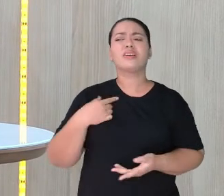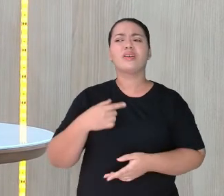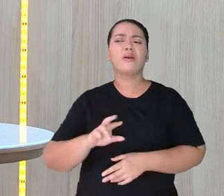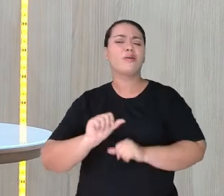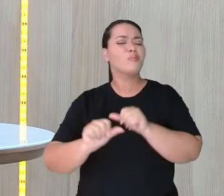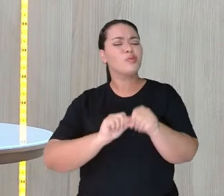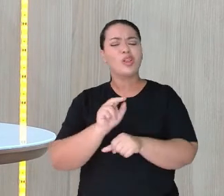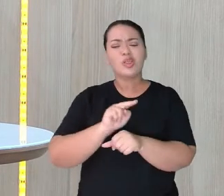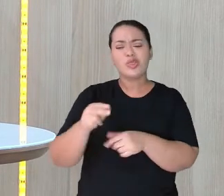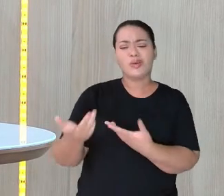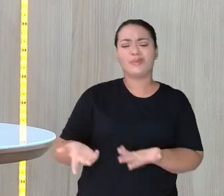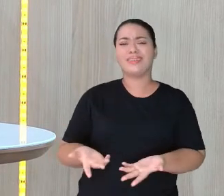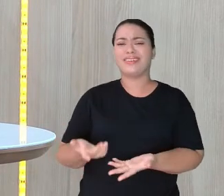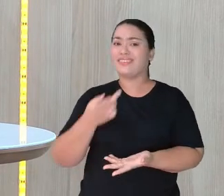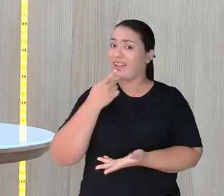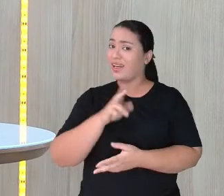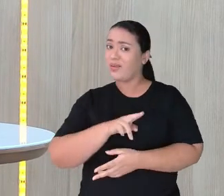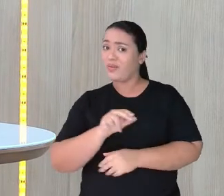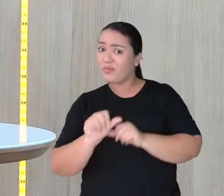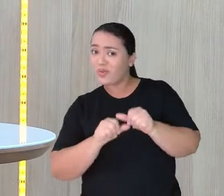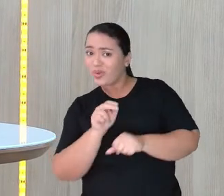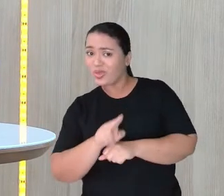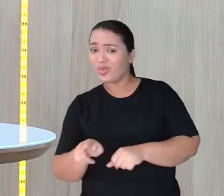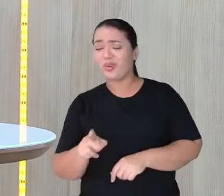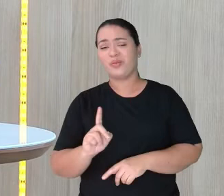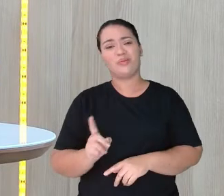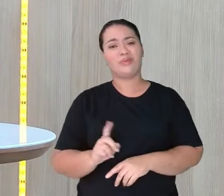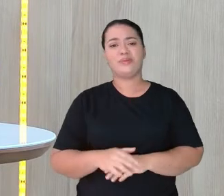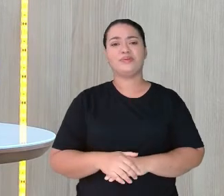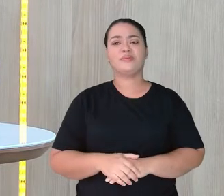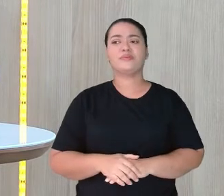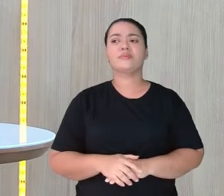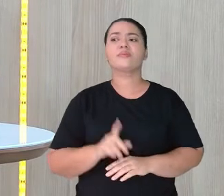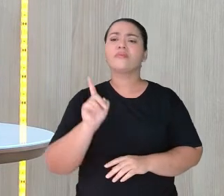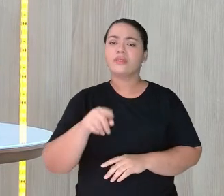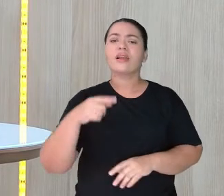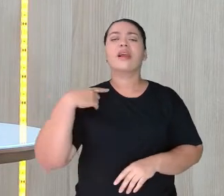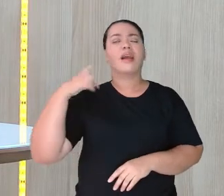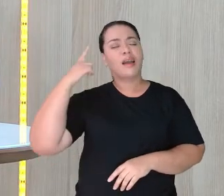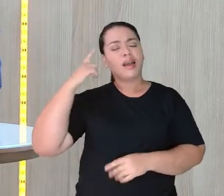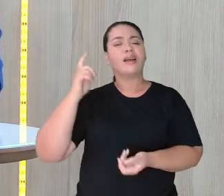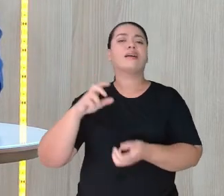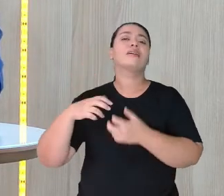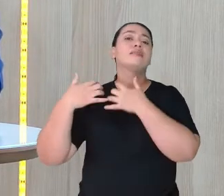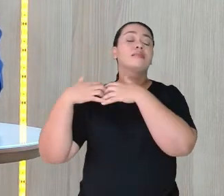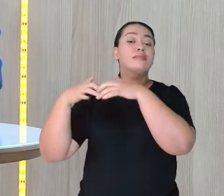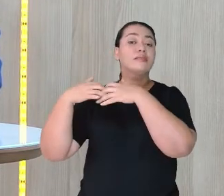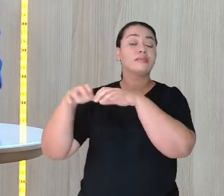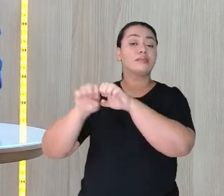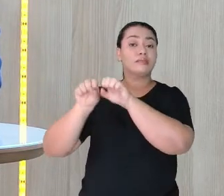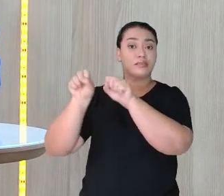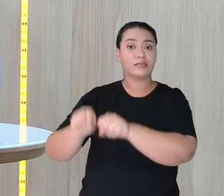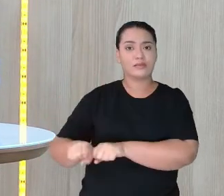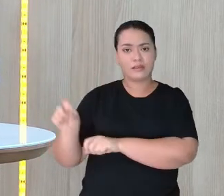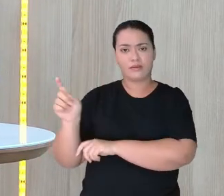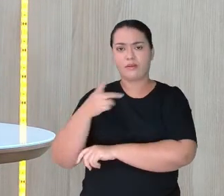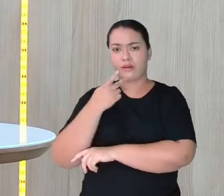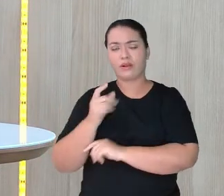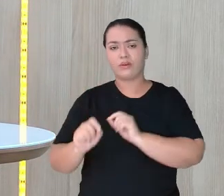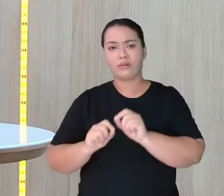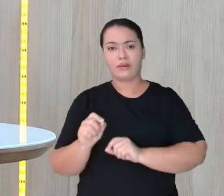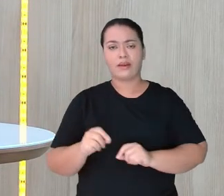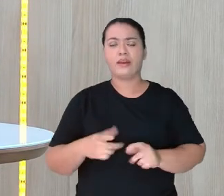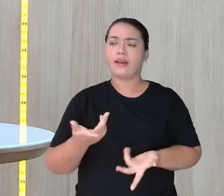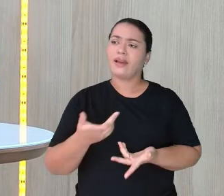dele. Não temos esse poder não, viu, pessoal, de mudar o nome não. É sistema nervoso, que bom que ele está conosco. Agora, é claro que